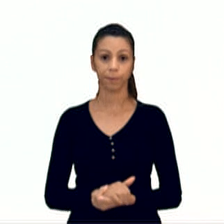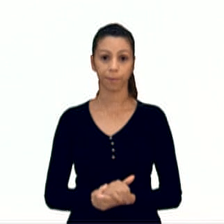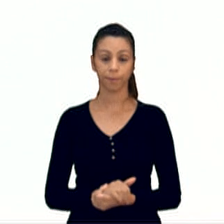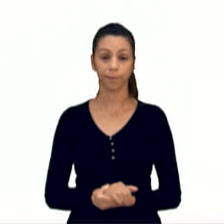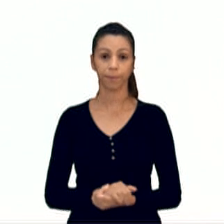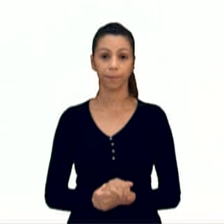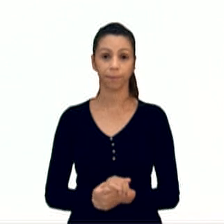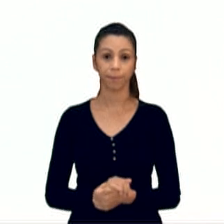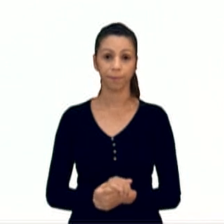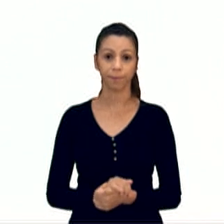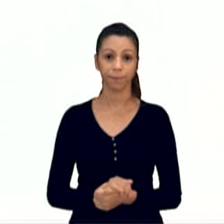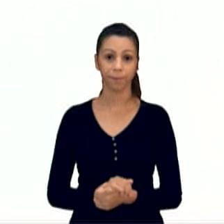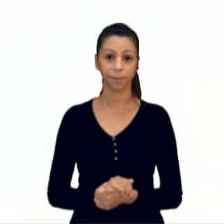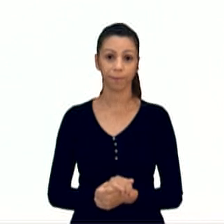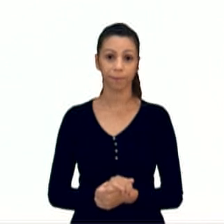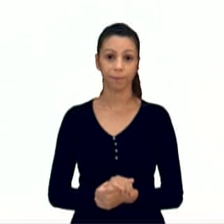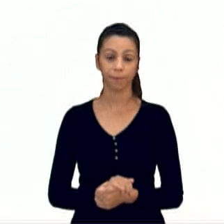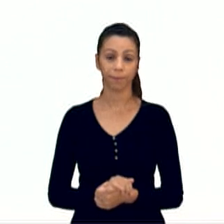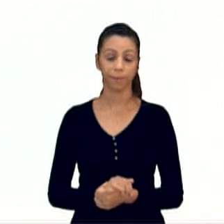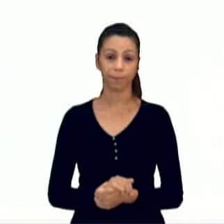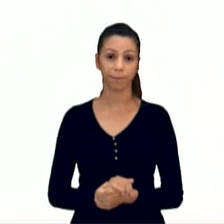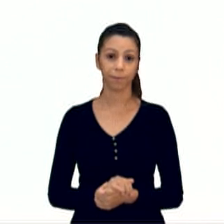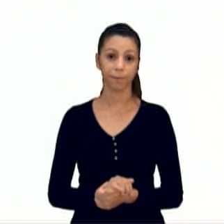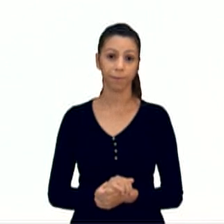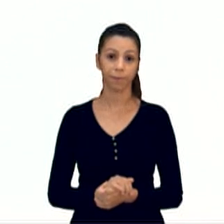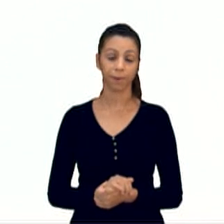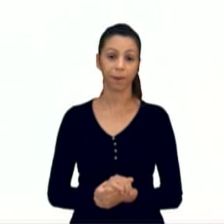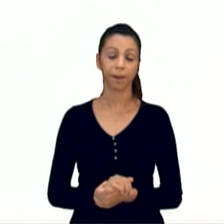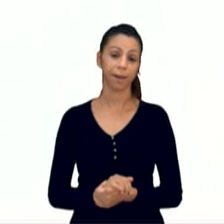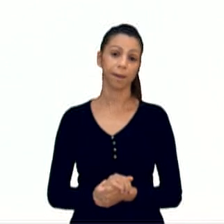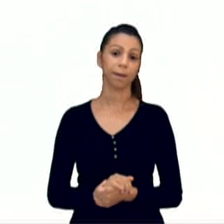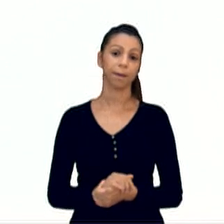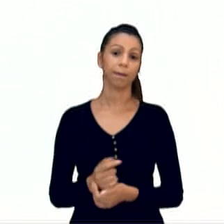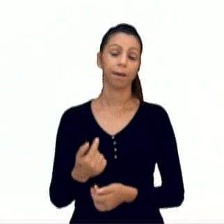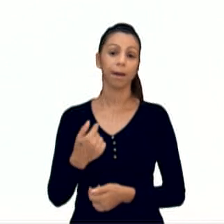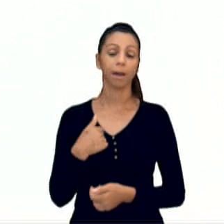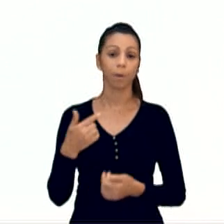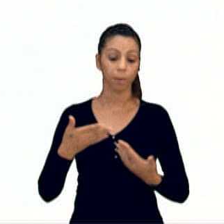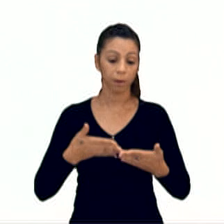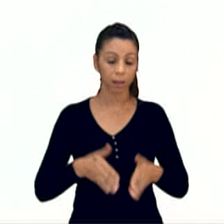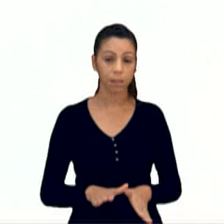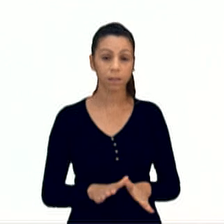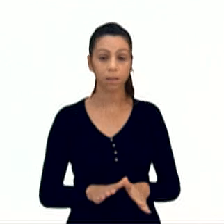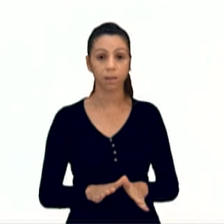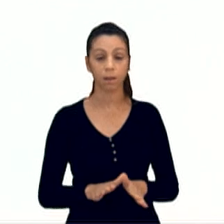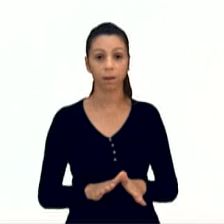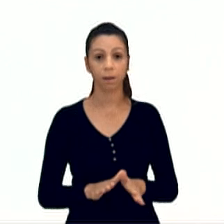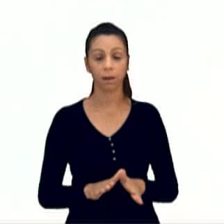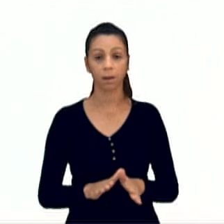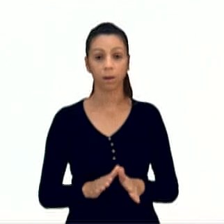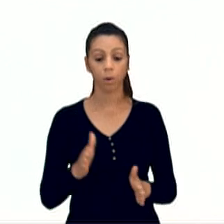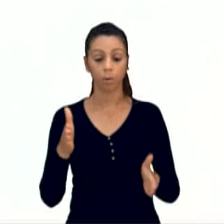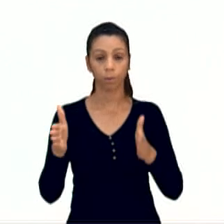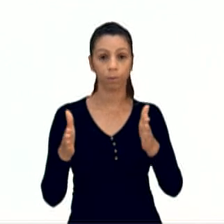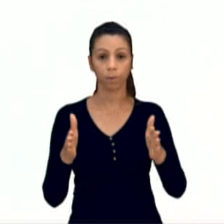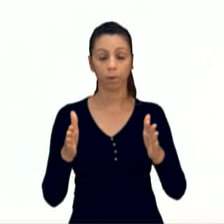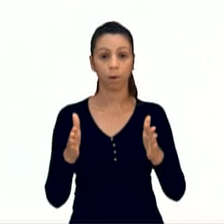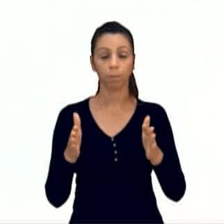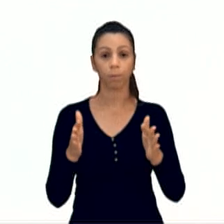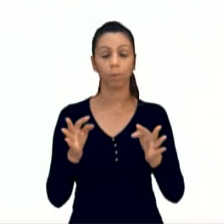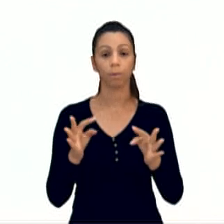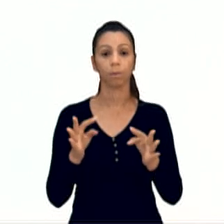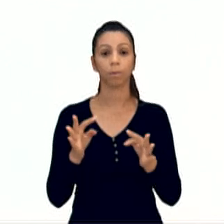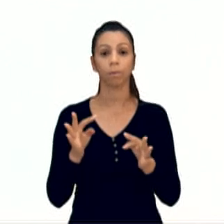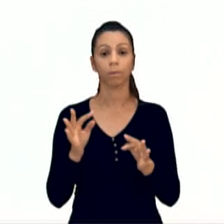comes natural to me. Então, eu sou da era um nativo digital. Isso significa que